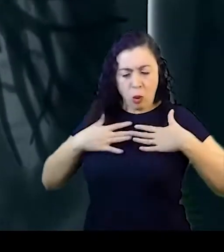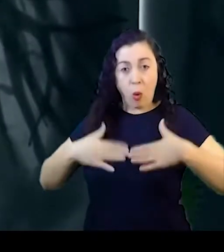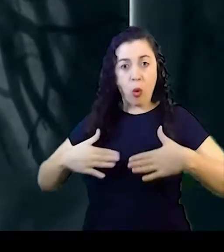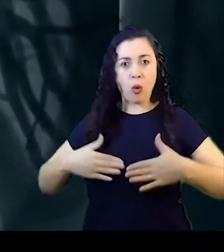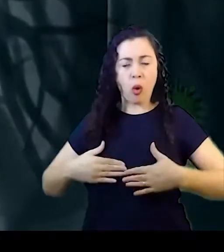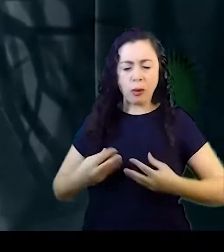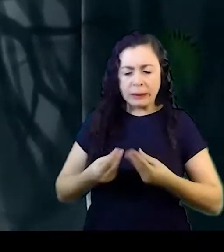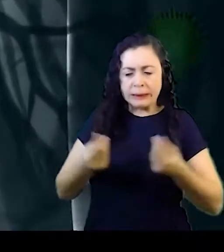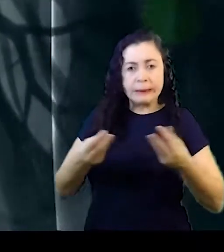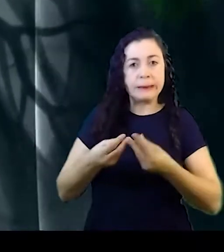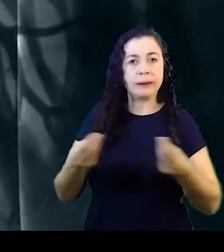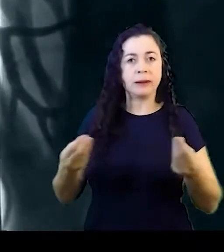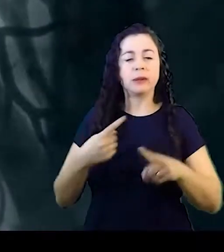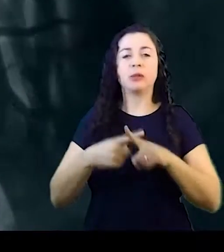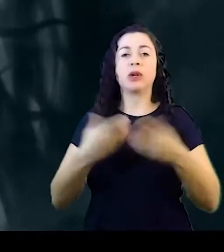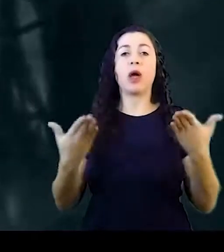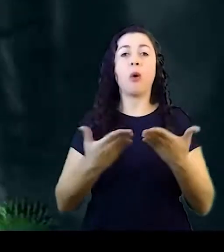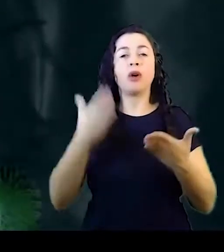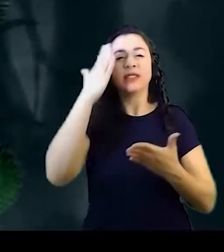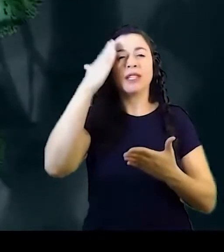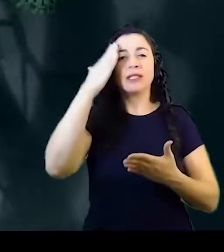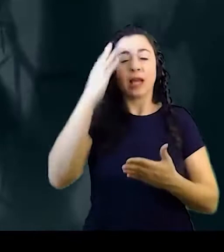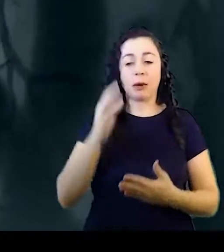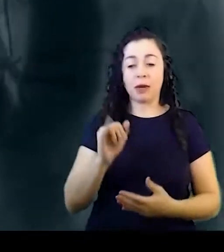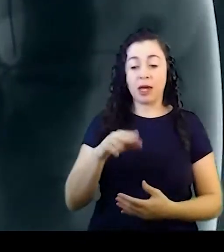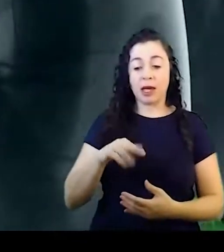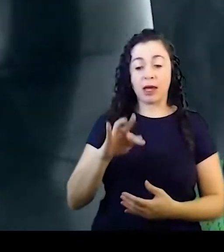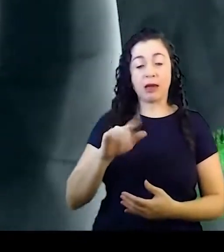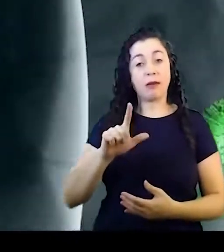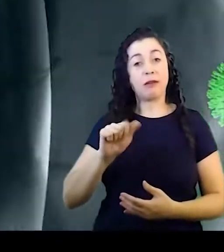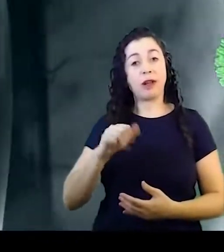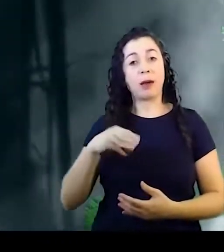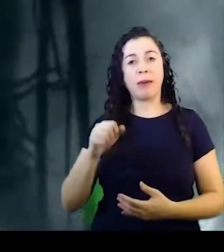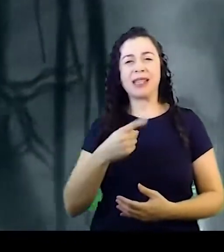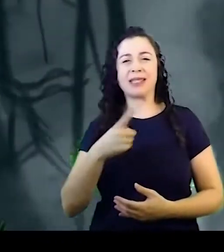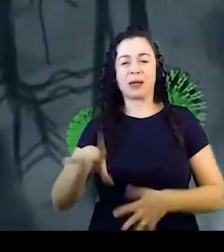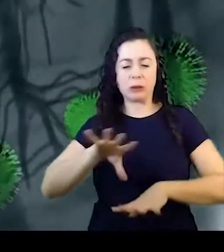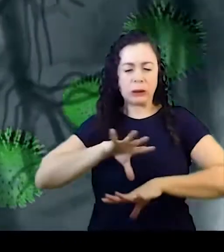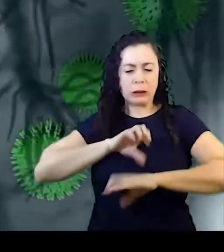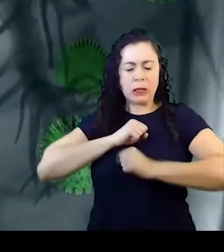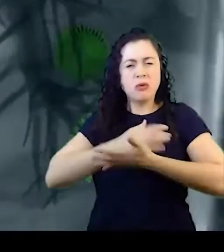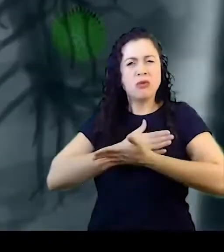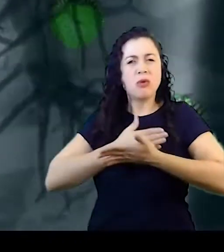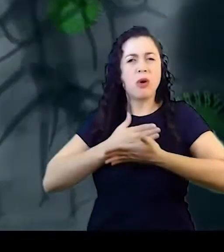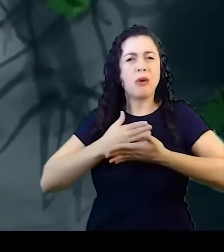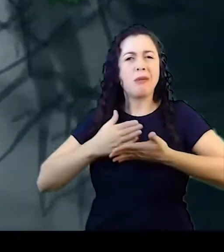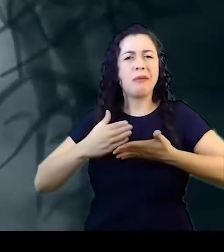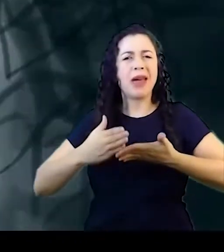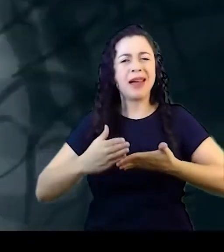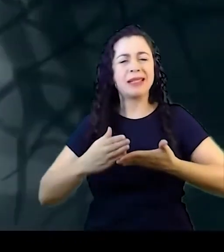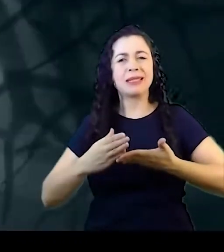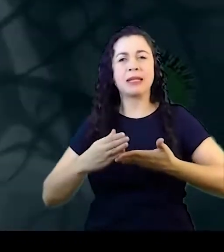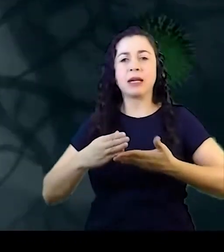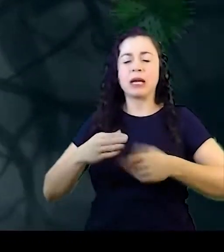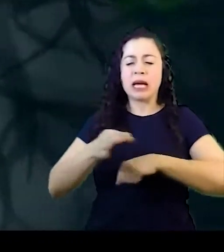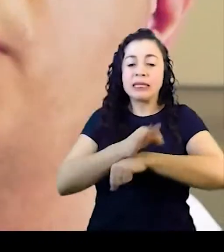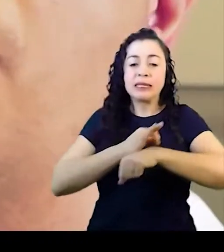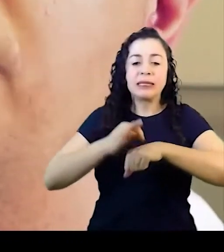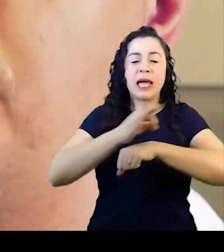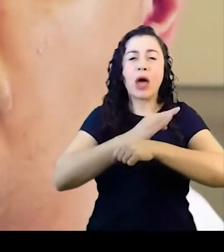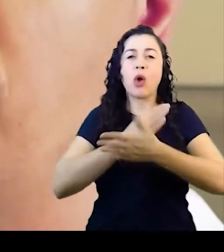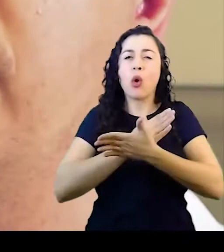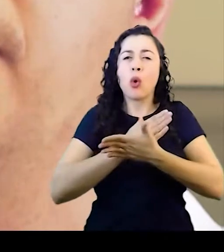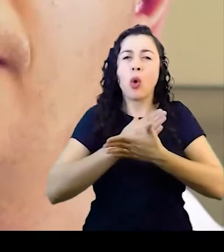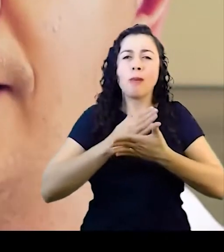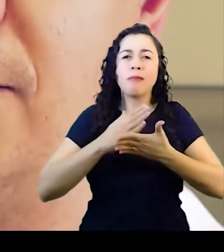sabe hoje que a inflamação e o grau de inflamação, principalmente no começo da infecção, e como que essas primeiras células que chegam no